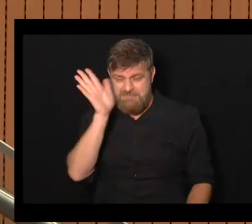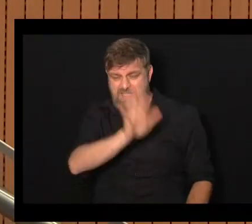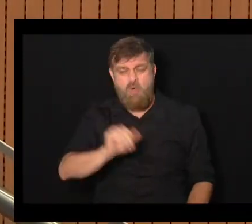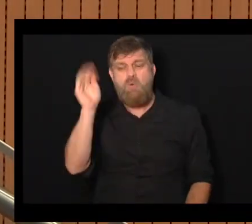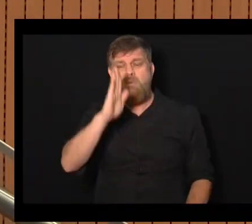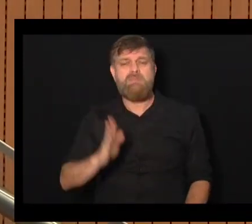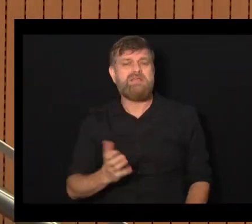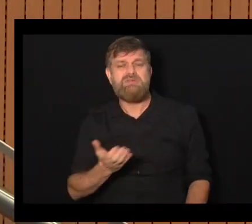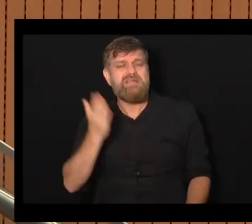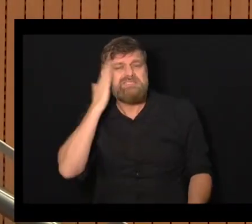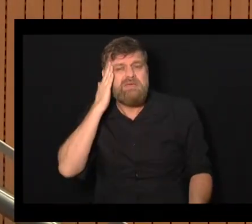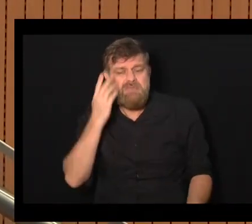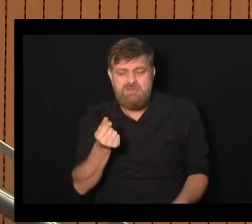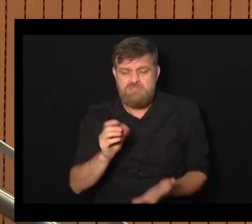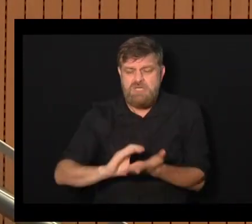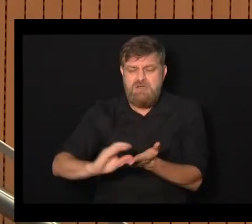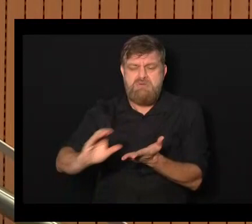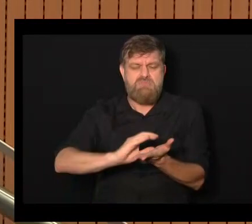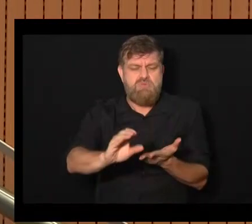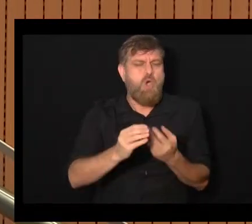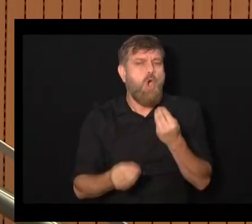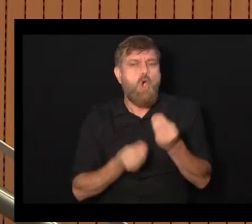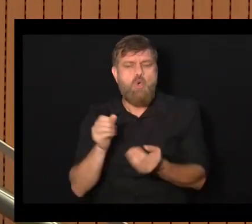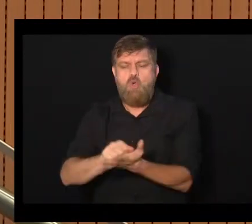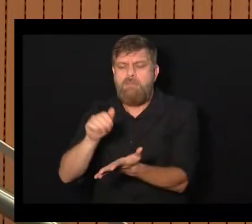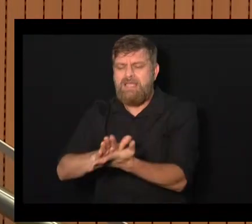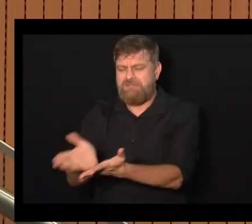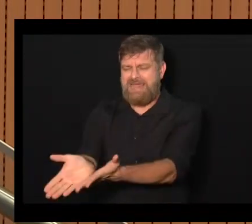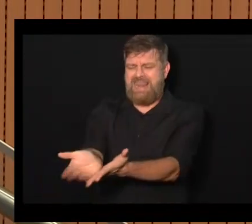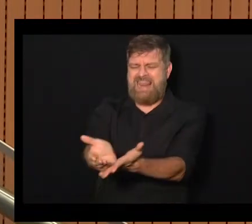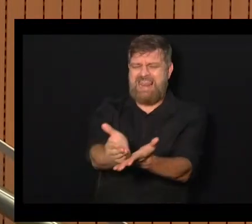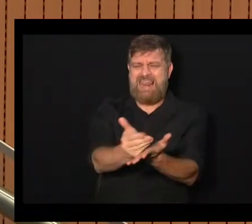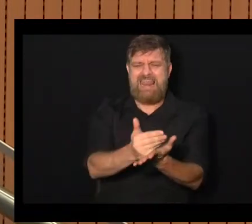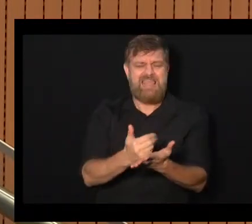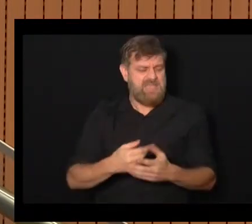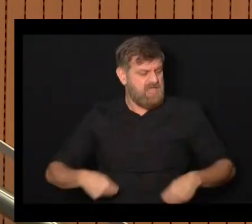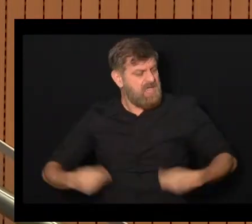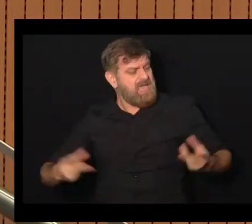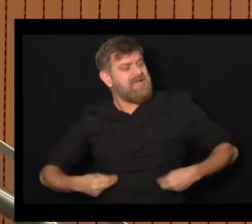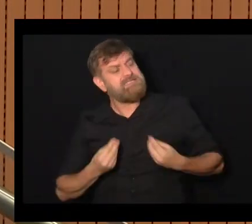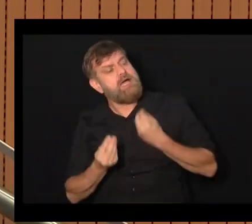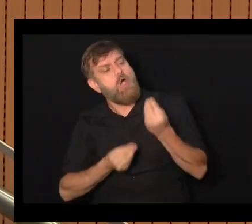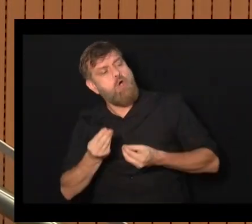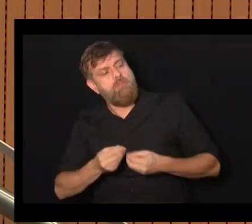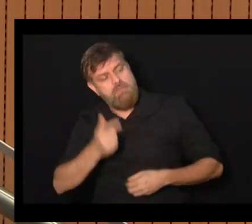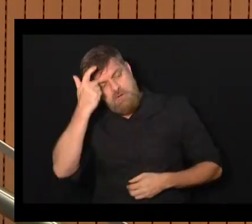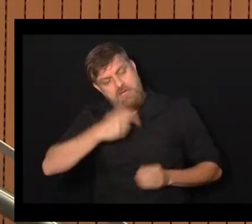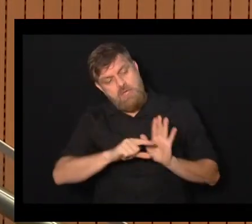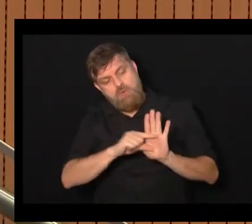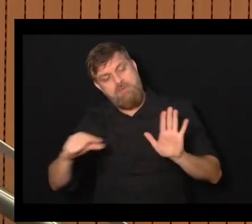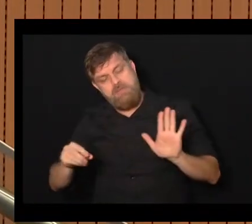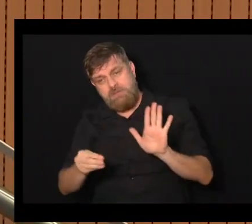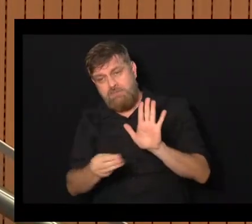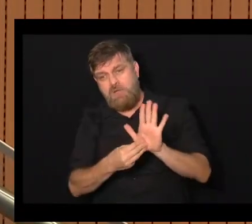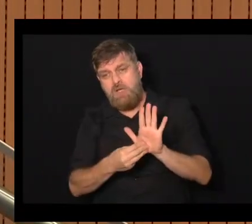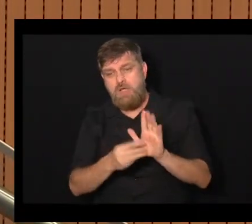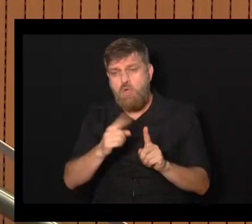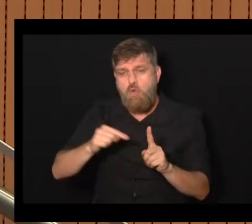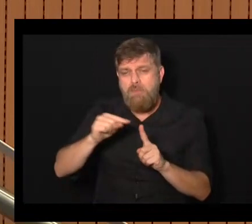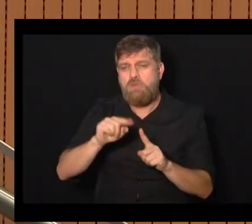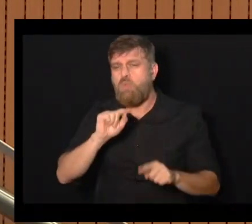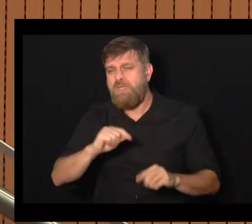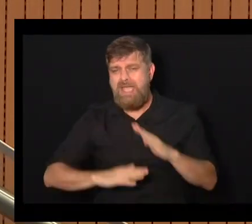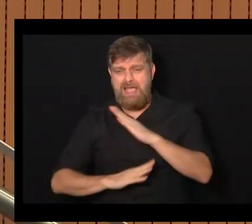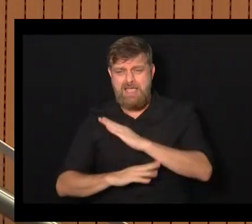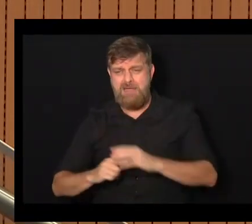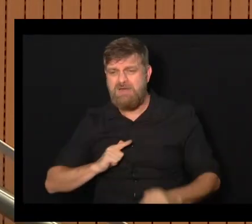saber para onde vai, como é arrecadado e que maneira é gasto o dinheiro. Fiz uma emenda para quê? Para que não só a